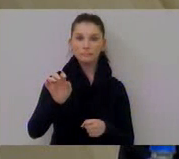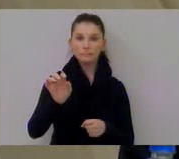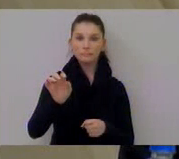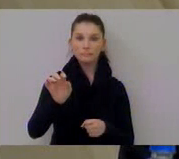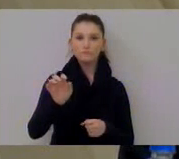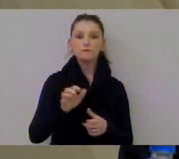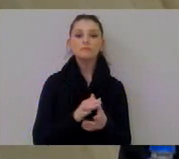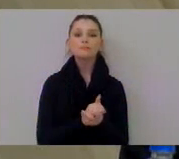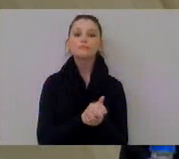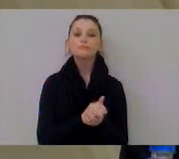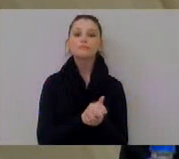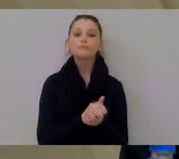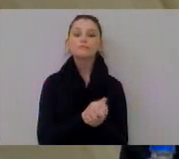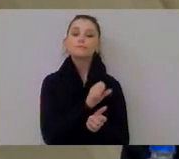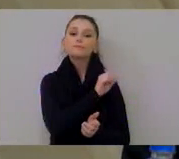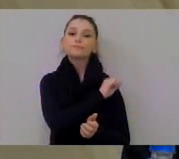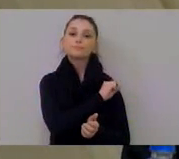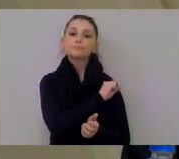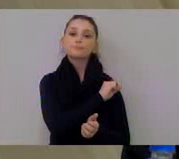Indicações números